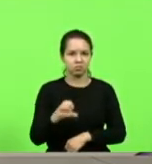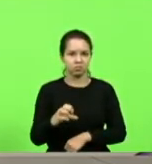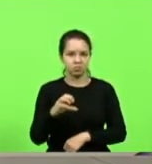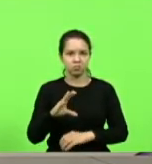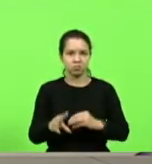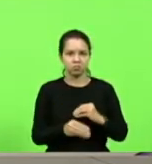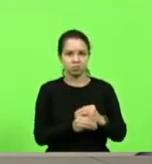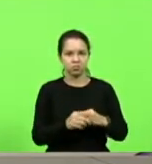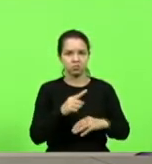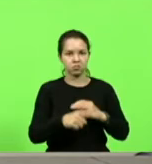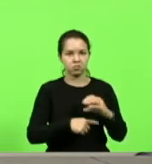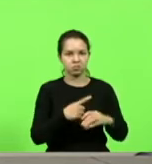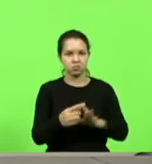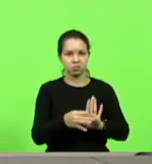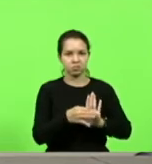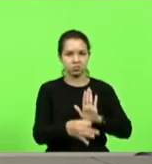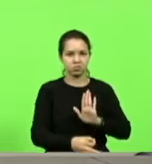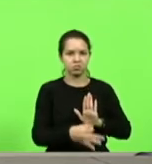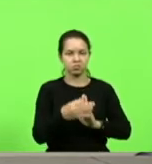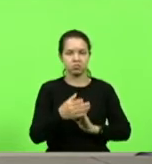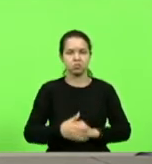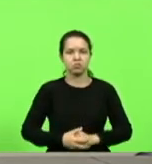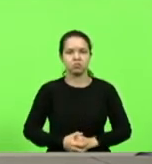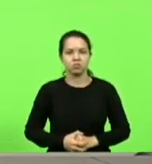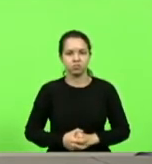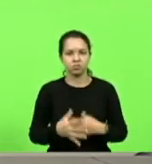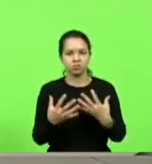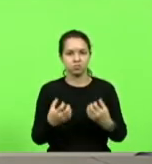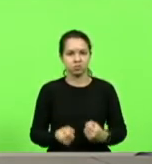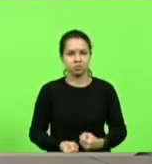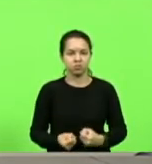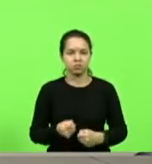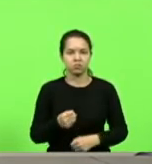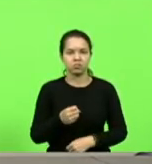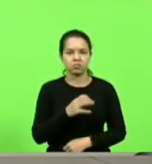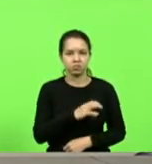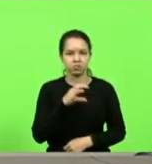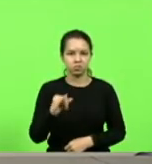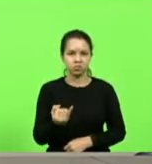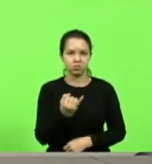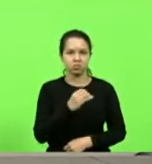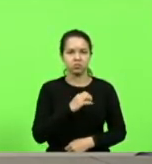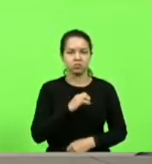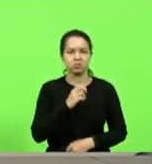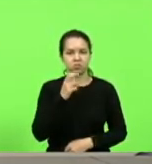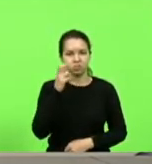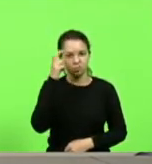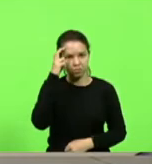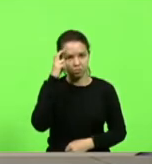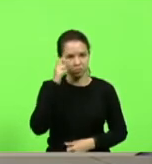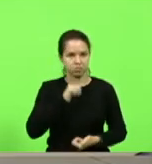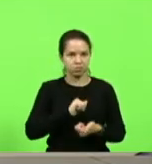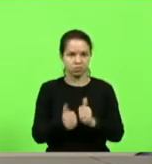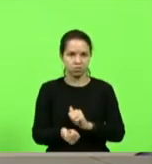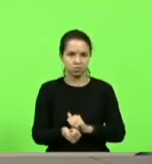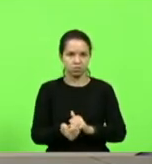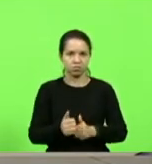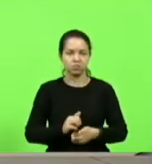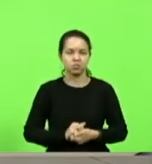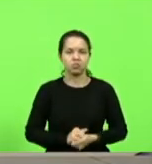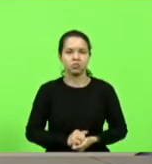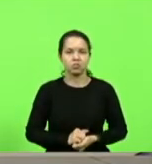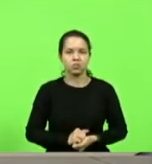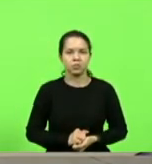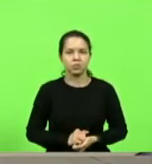pareceres favoráveis das comissões de Constituição e Justiça e Comissão de Educação, Cultura e Desporto. Em discussão. Peço a palavra,